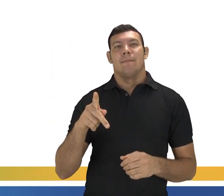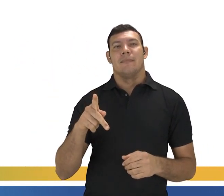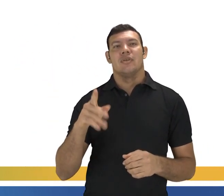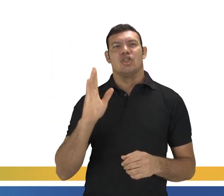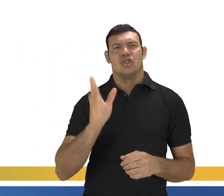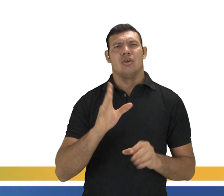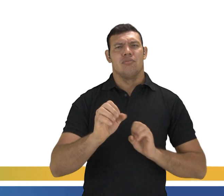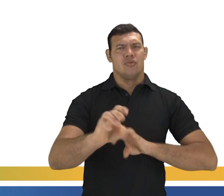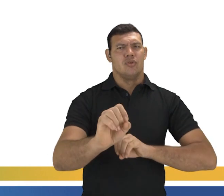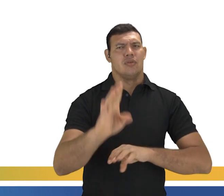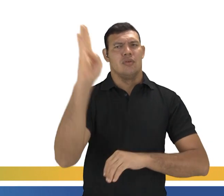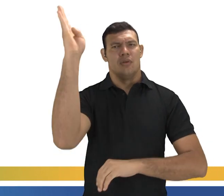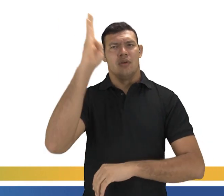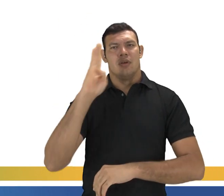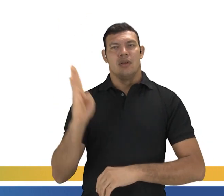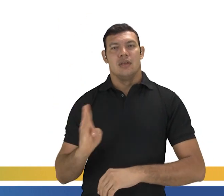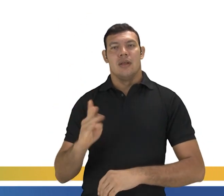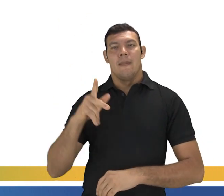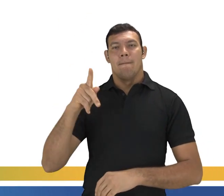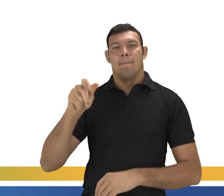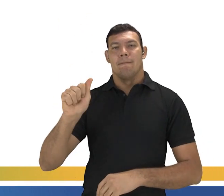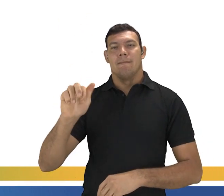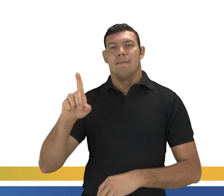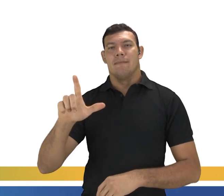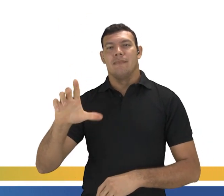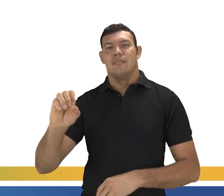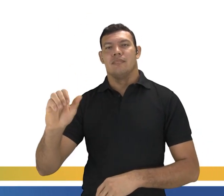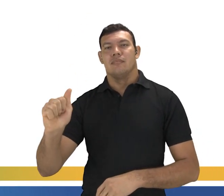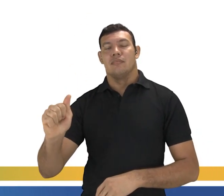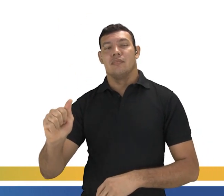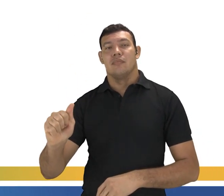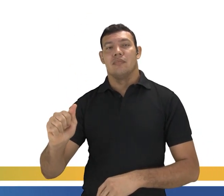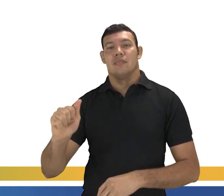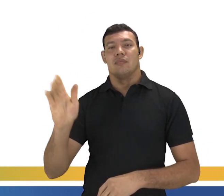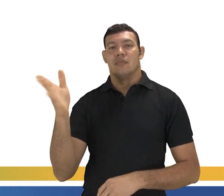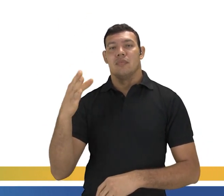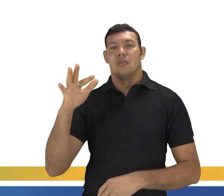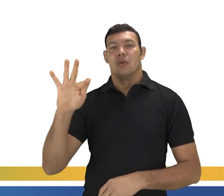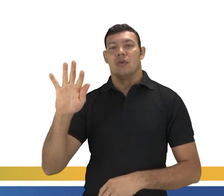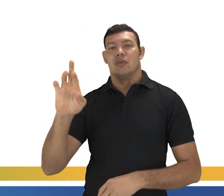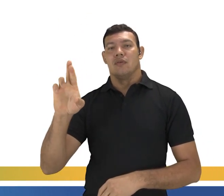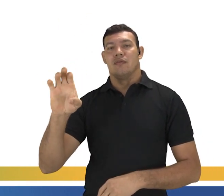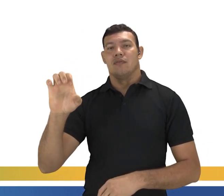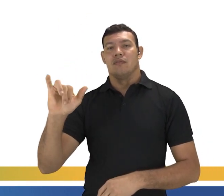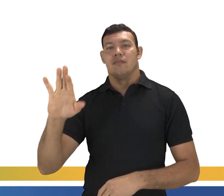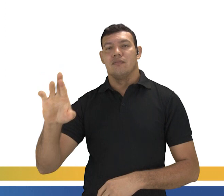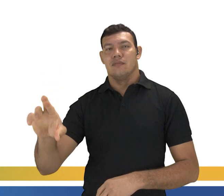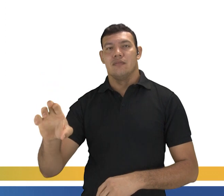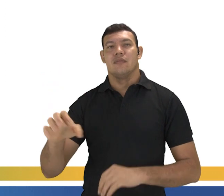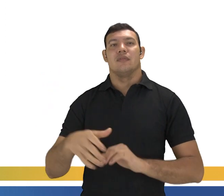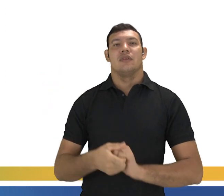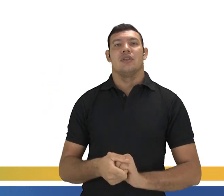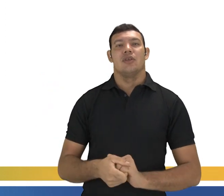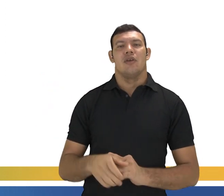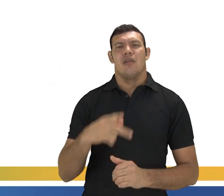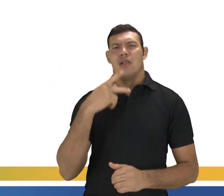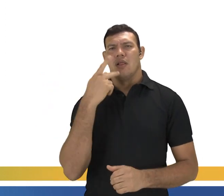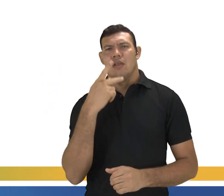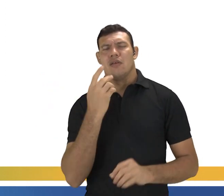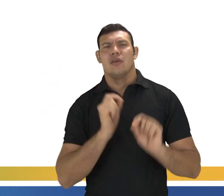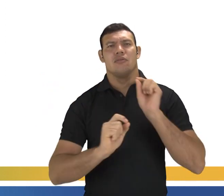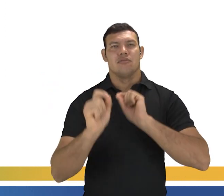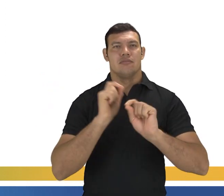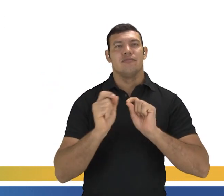pode transformar uma sociedade, sem ela tampouco a sociedade muda. Tal pensamento evidencia o poder transformador